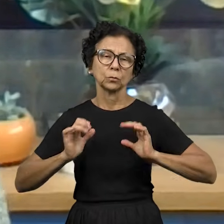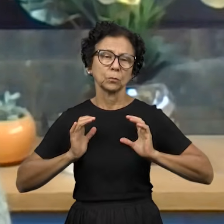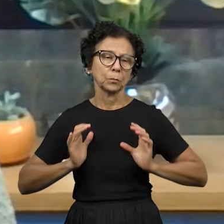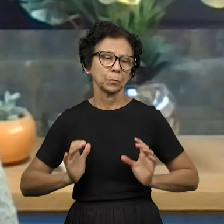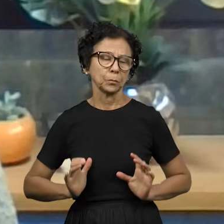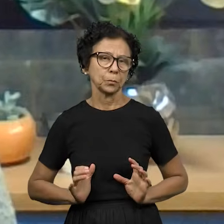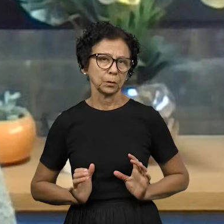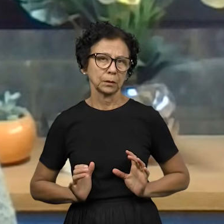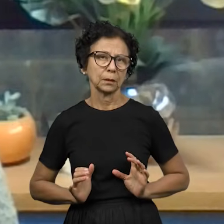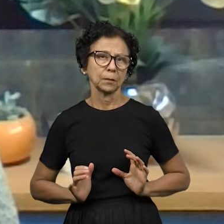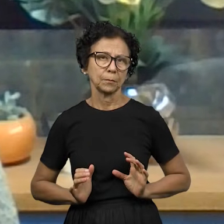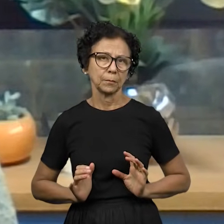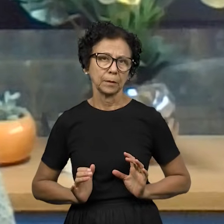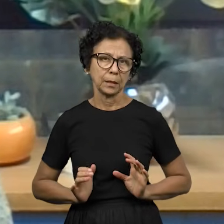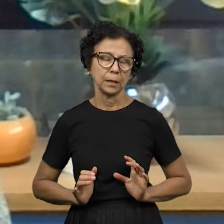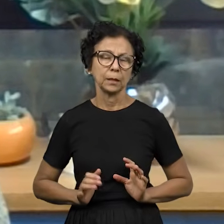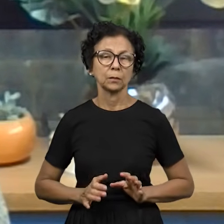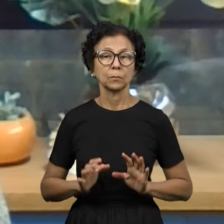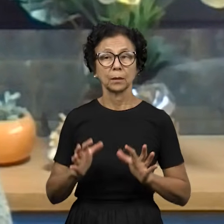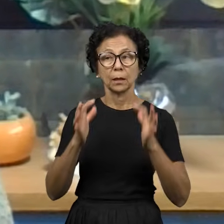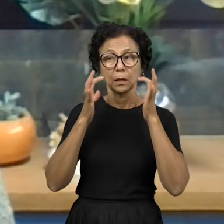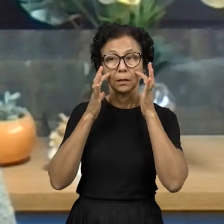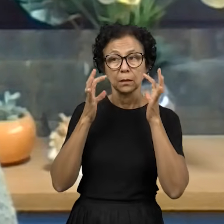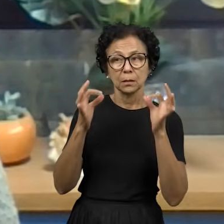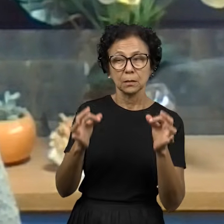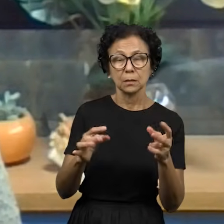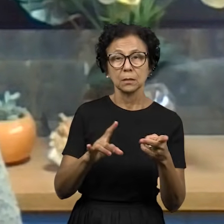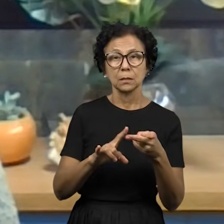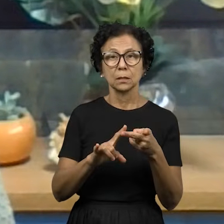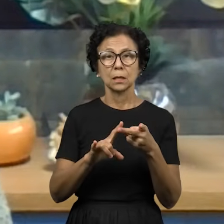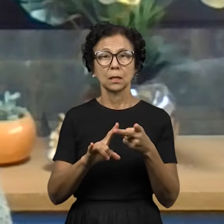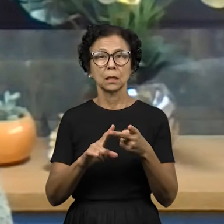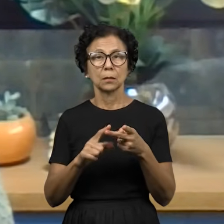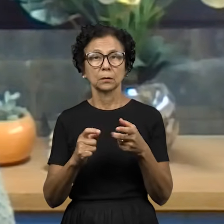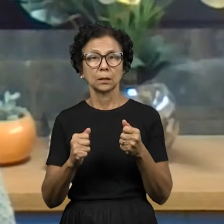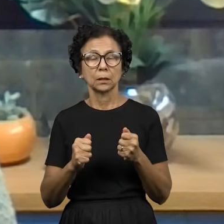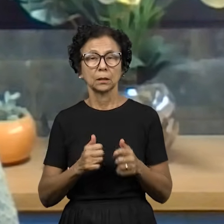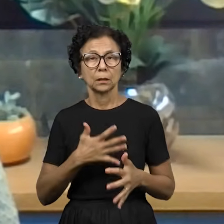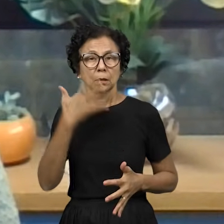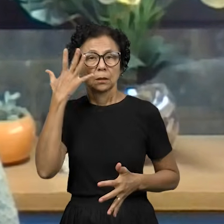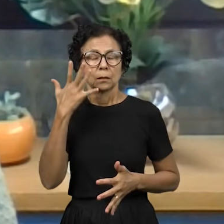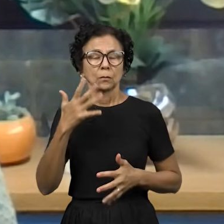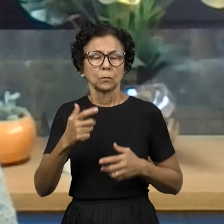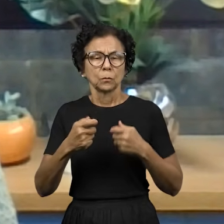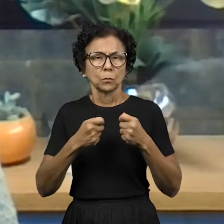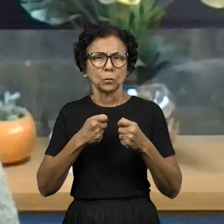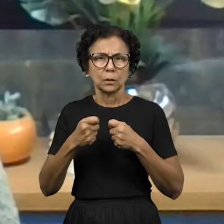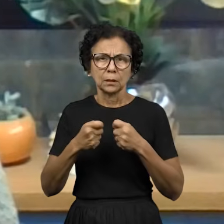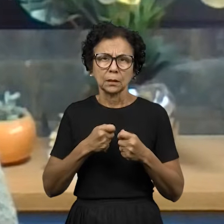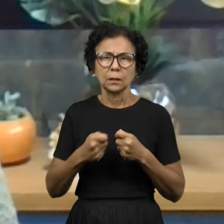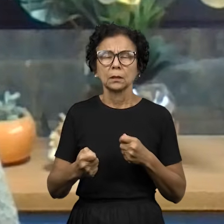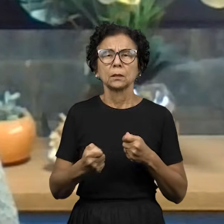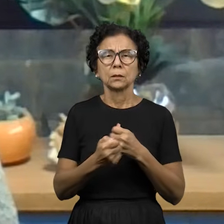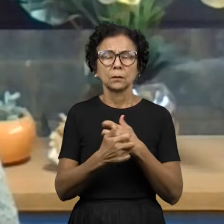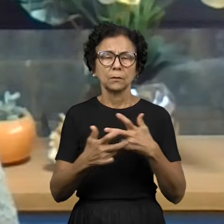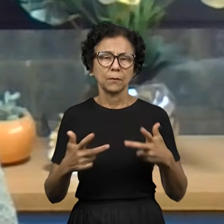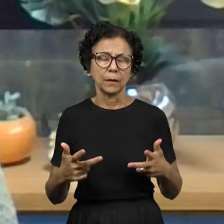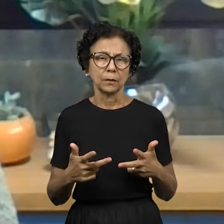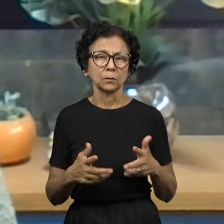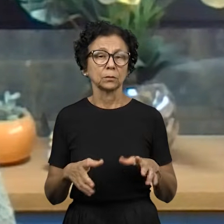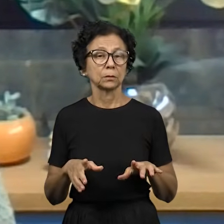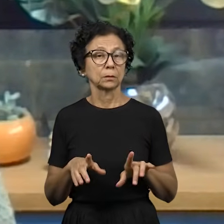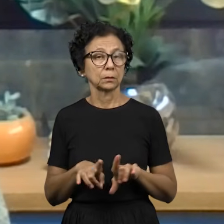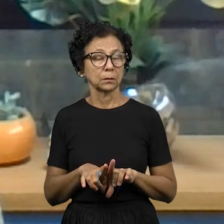comportamento para manutenção da atenção, controle do impulso, da agitação, da hiperatividade. Então,